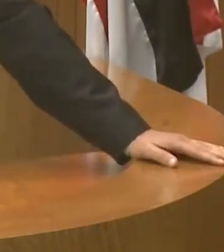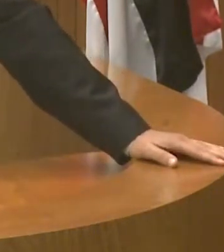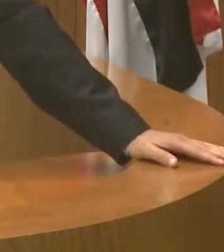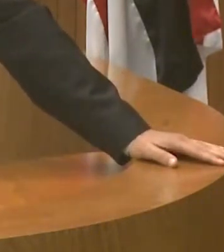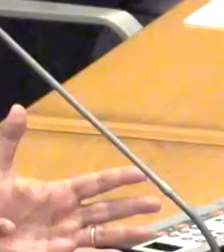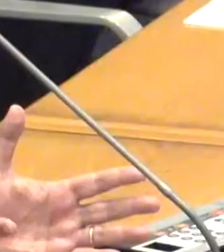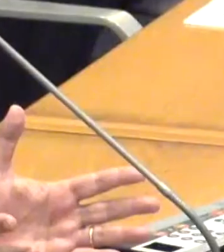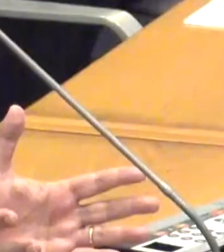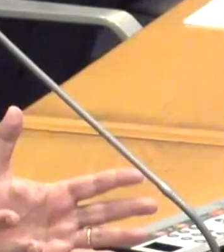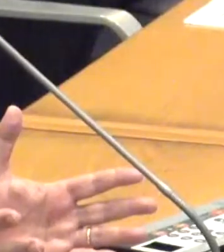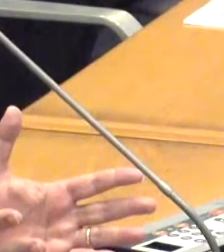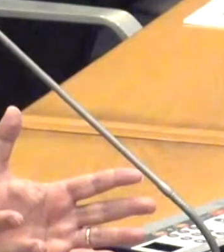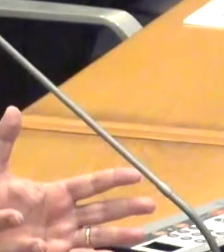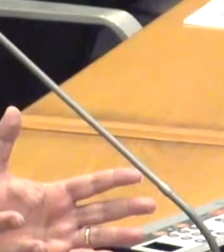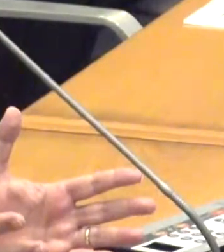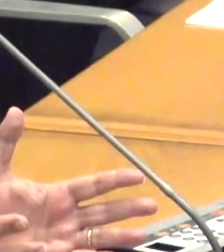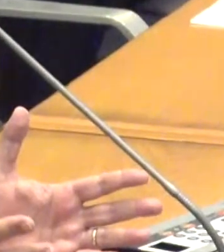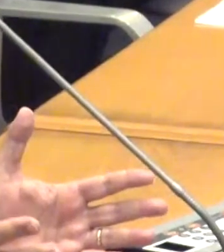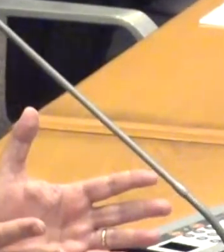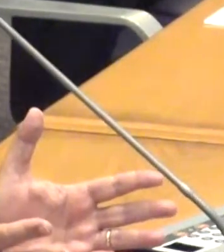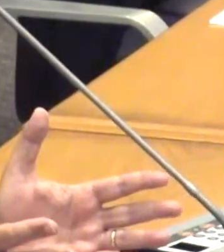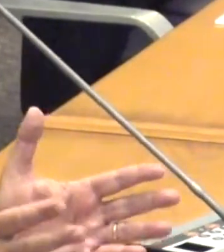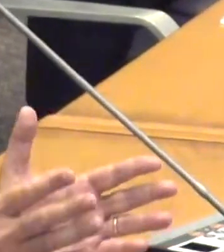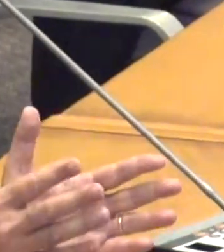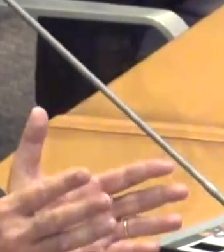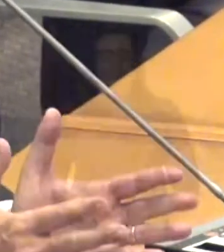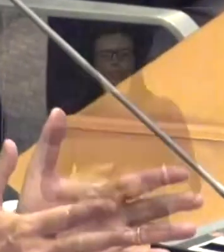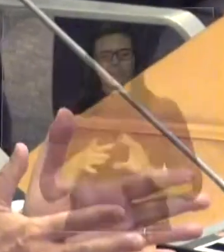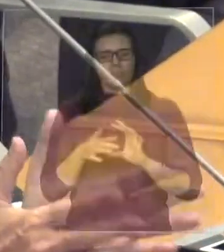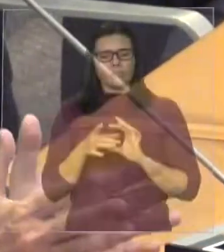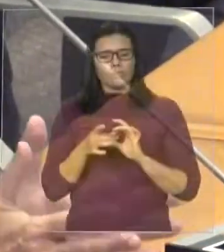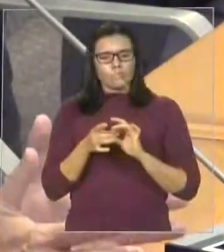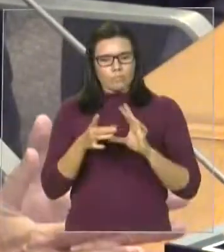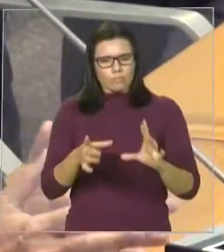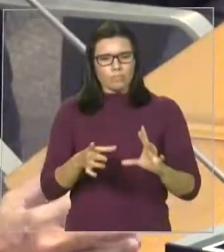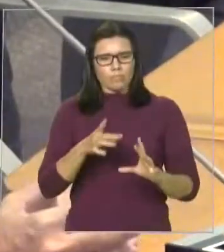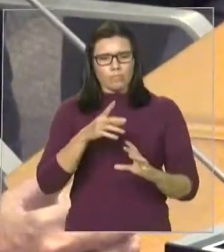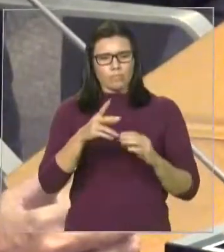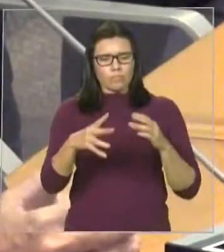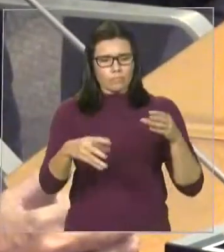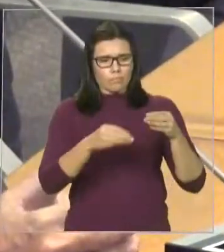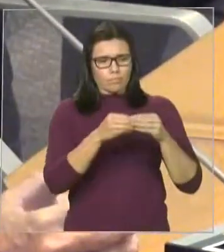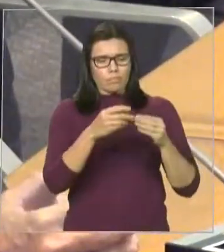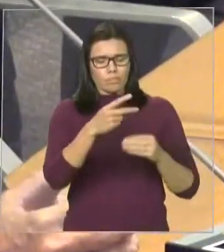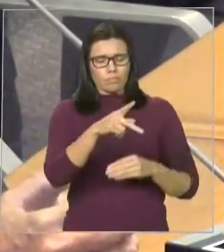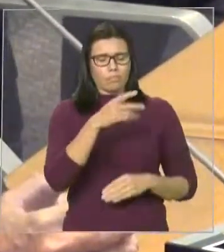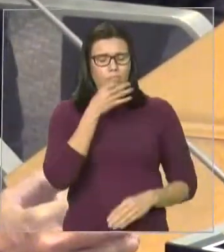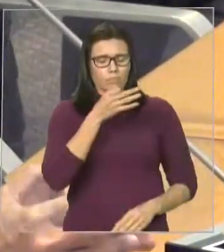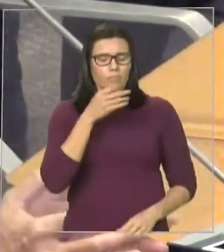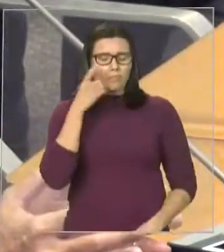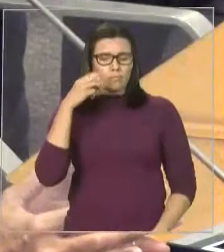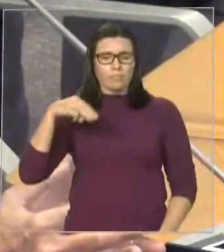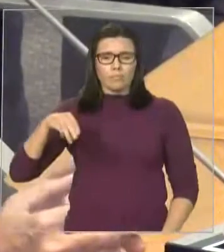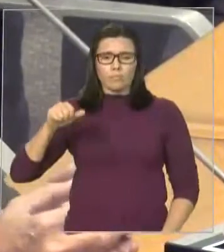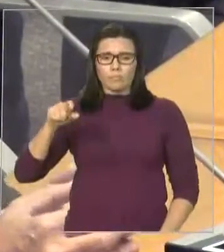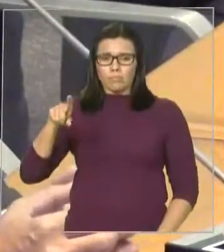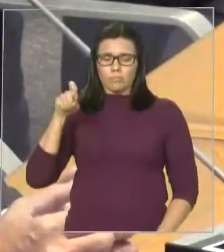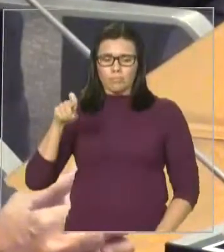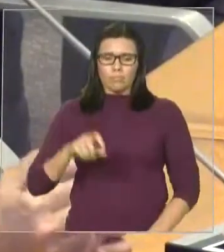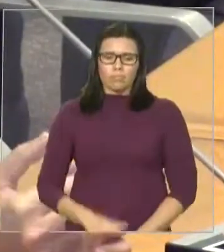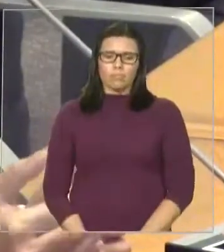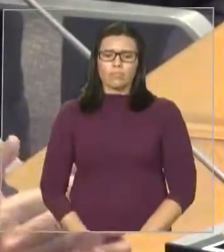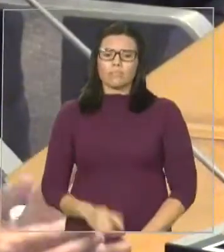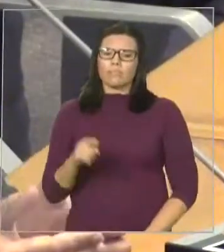resolvidas, que a gente não vê por que isso não acontece. Foi feita uma discussão aqui semelhante em relação ao Conselho do FEPA,